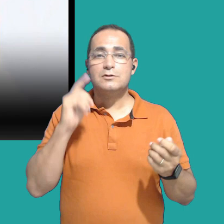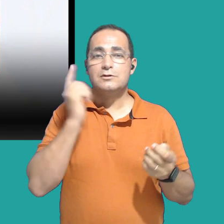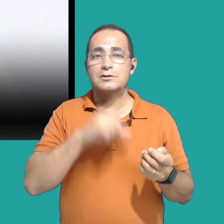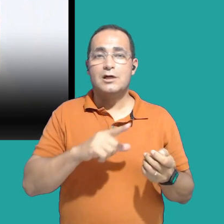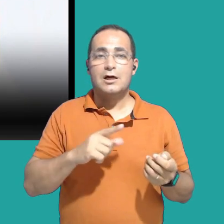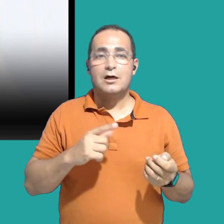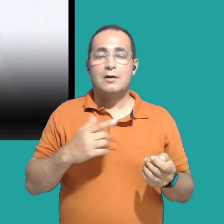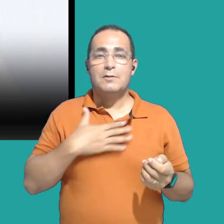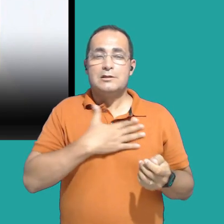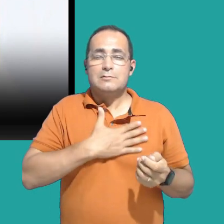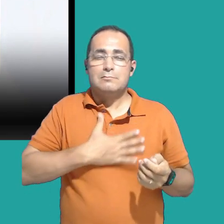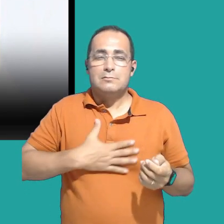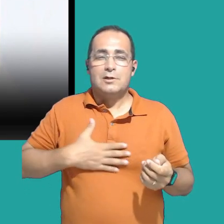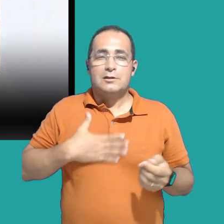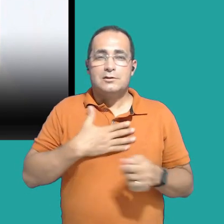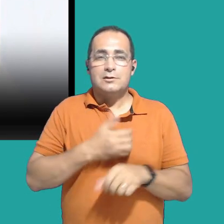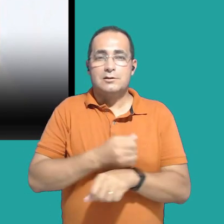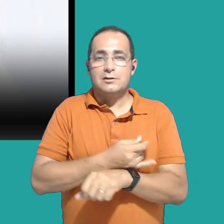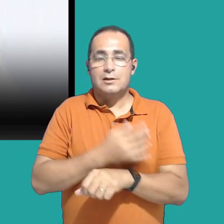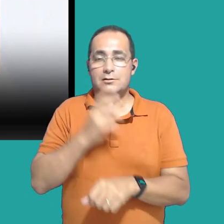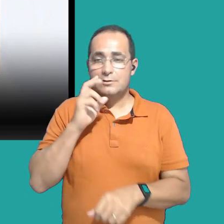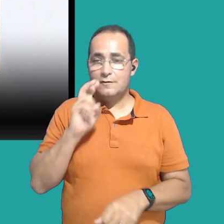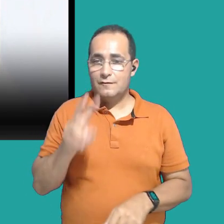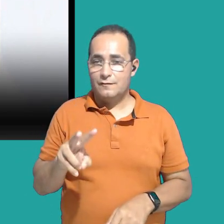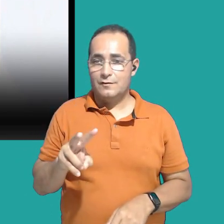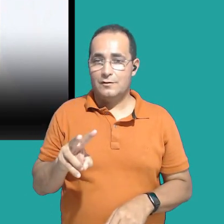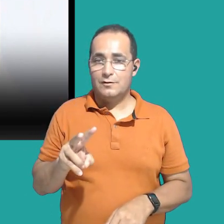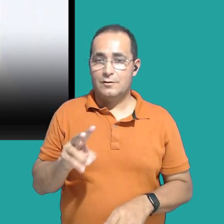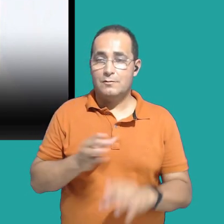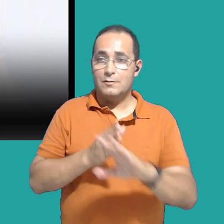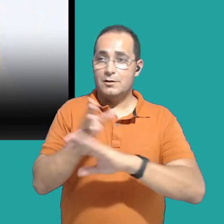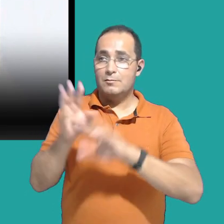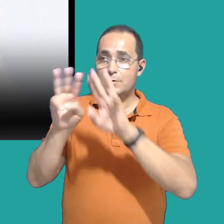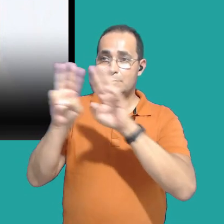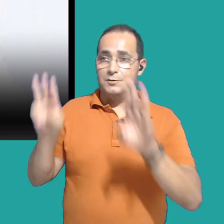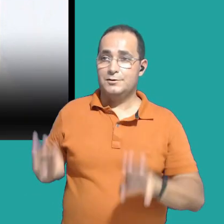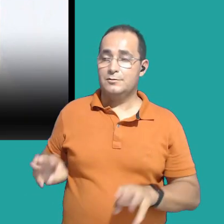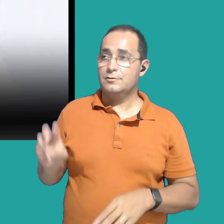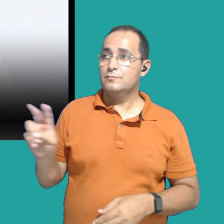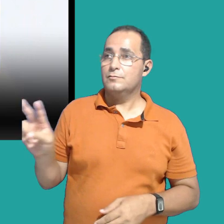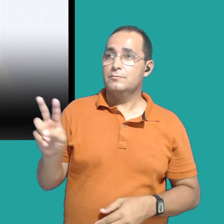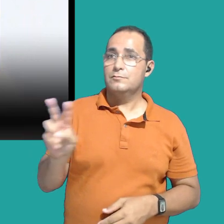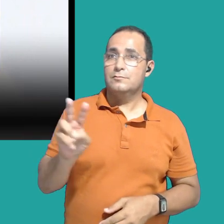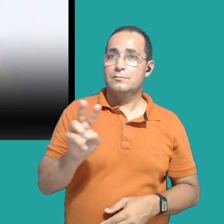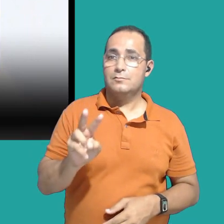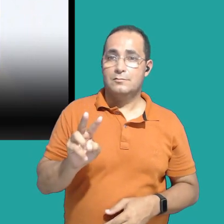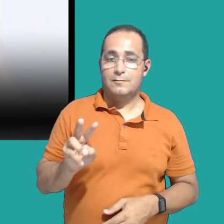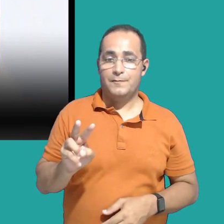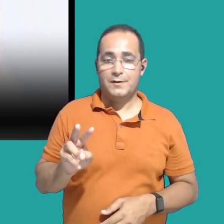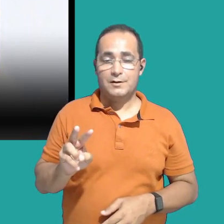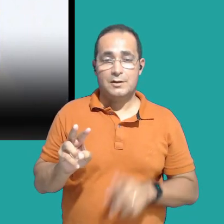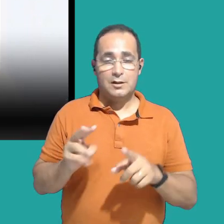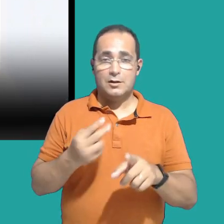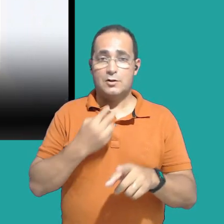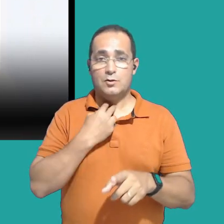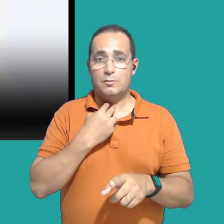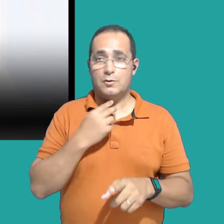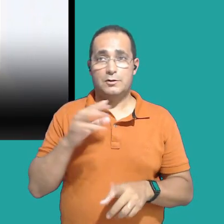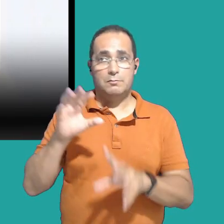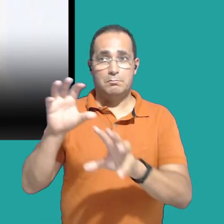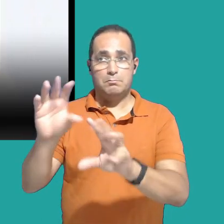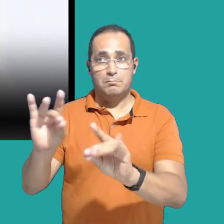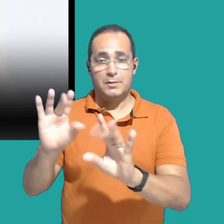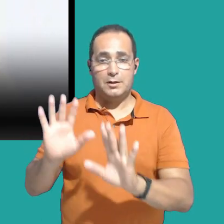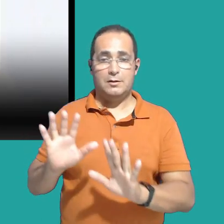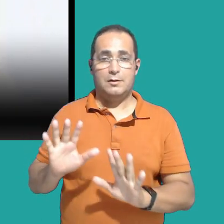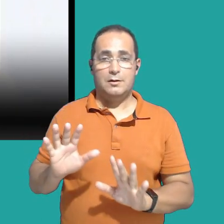ela não é suficiente para o deleite que nós que enxergamos temos quando a gente vai para um museu. Porque